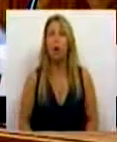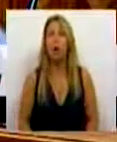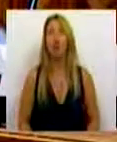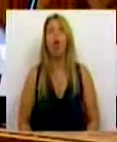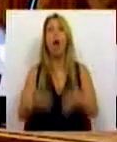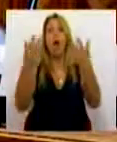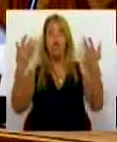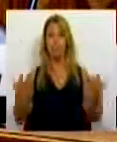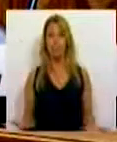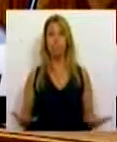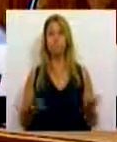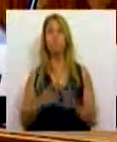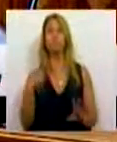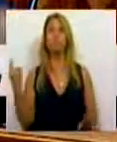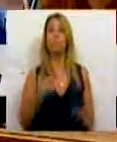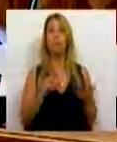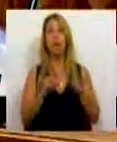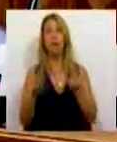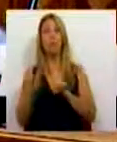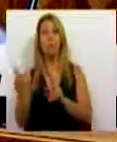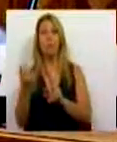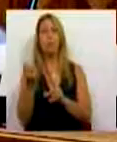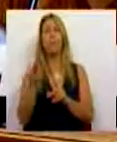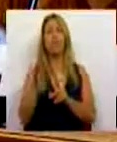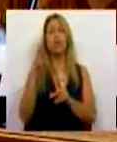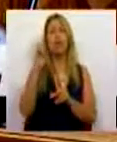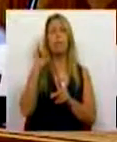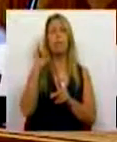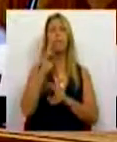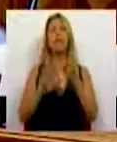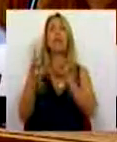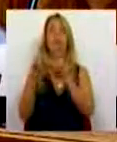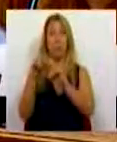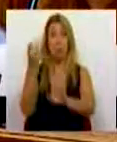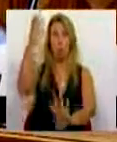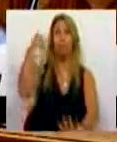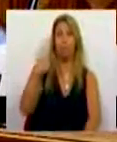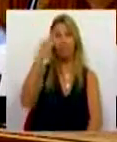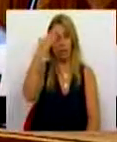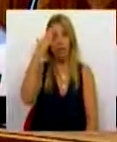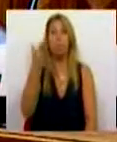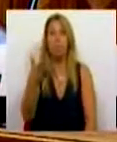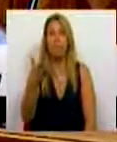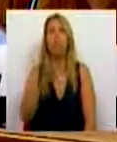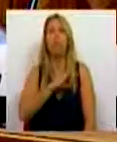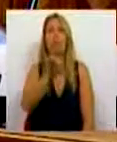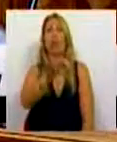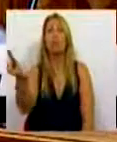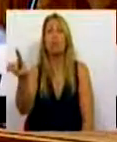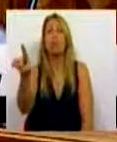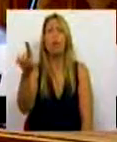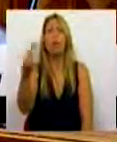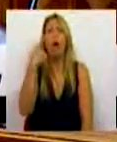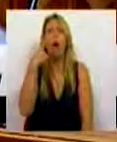Por outro lado, nós atualizámos a taxa da inflação do ano anterior, que era aquilo que se previa, e os senhores tiveram 4 anos no governo e